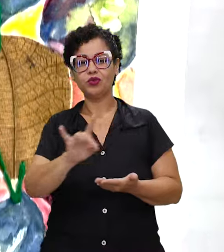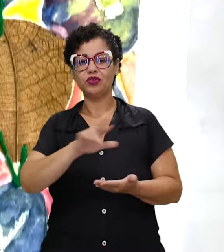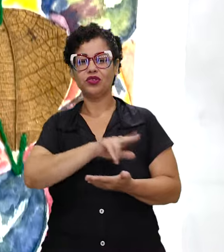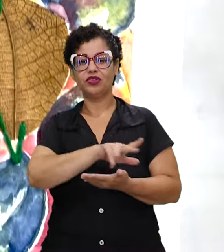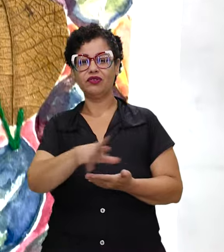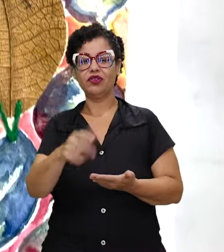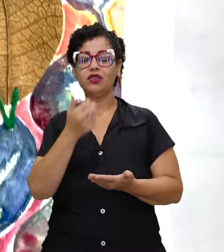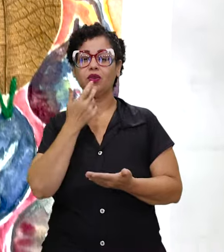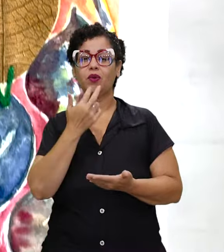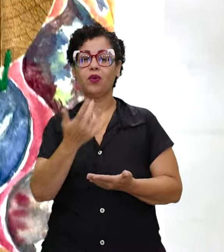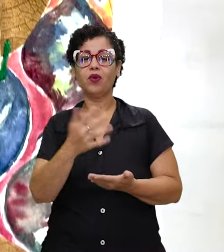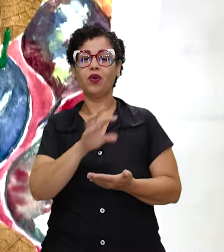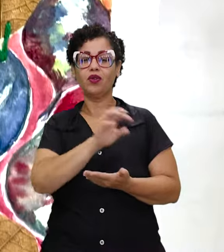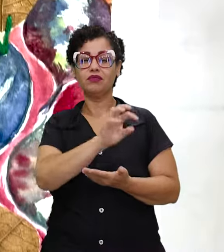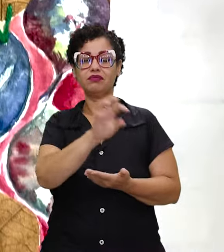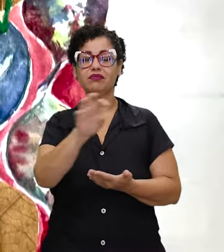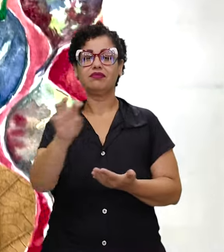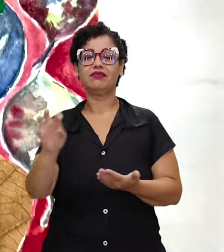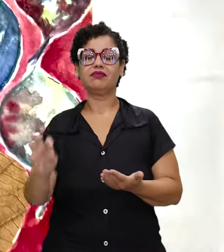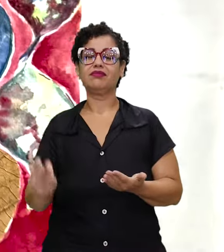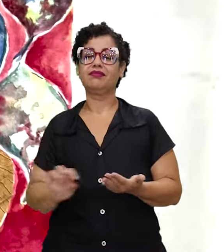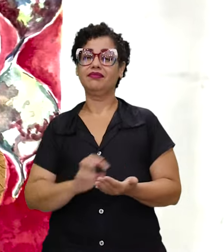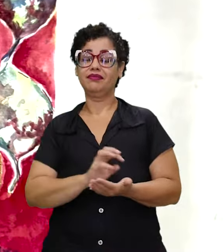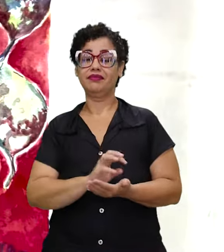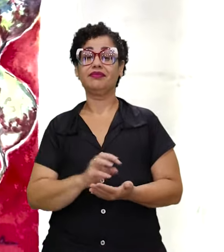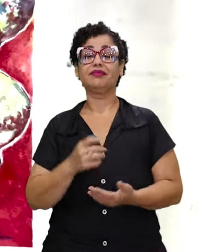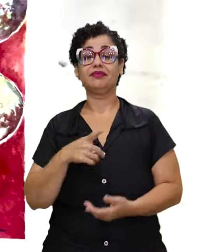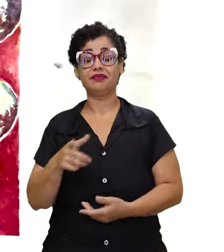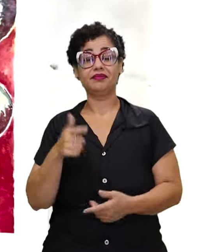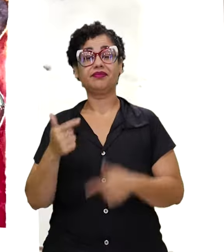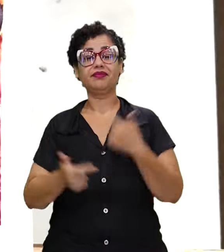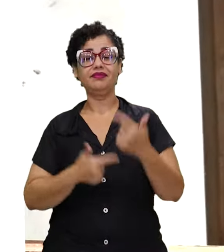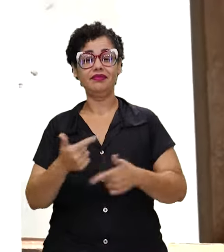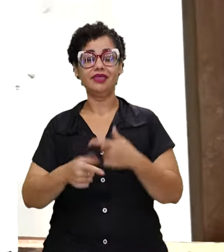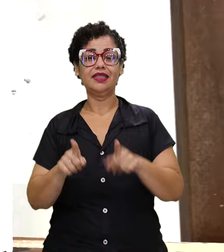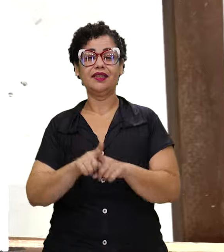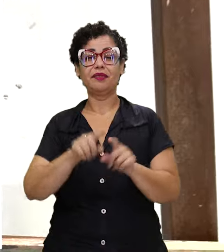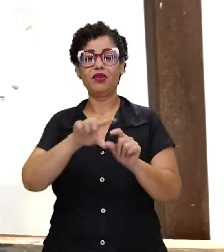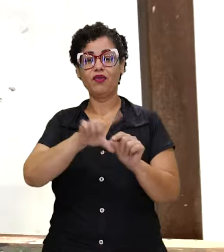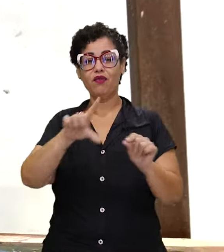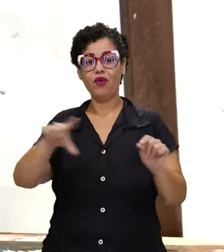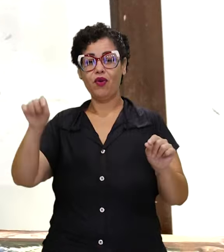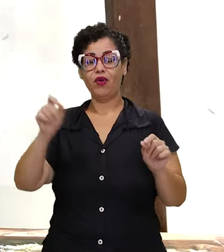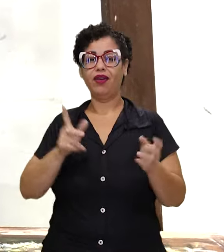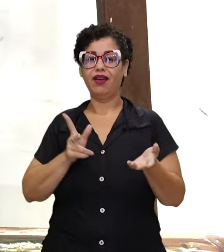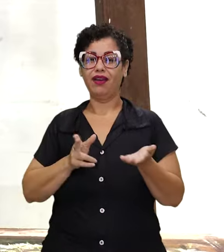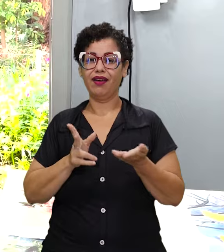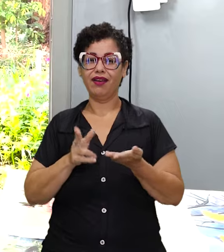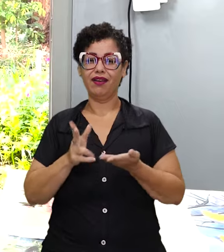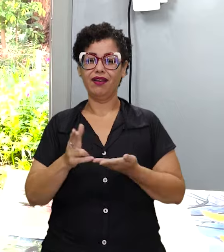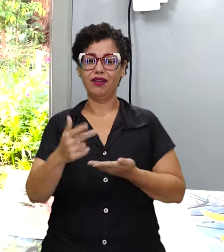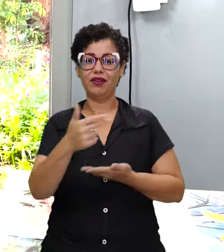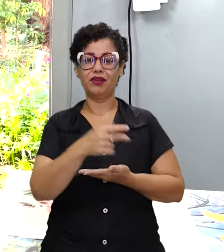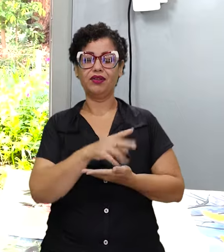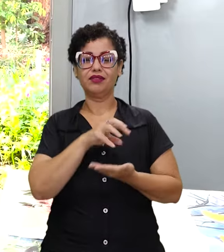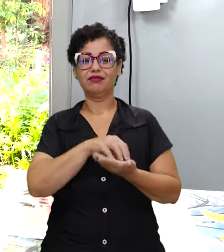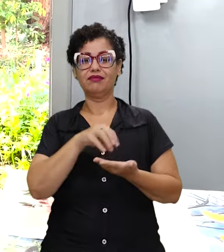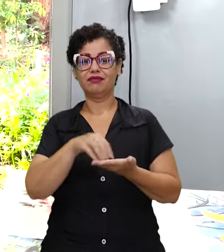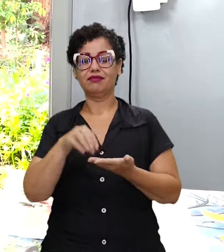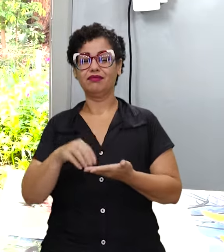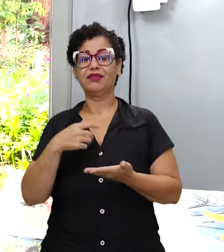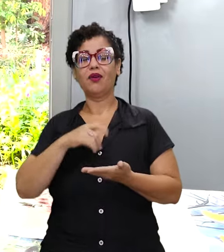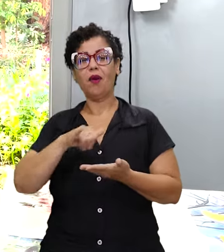diversas tonalidades das folhas. E eu trabalho também com folhas recortadas e aproveitei